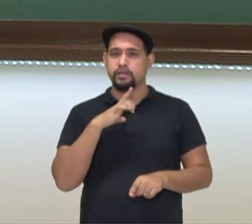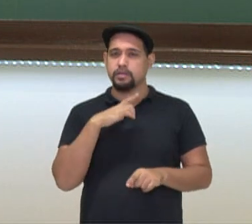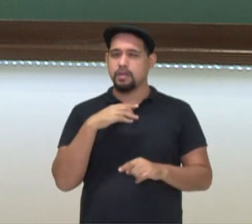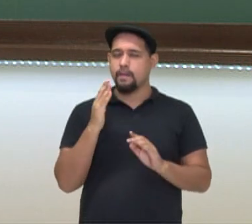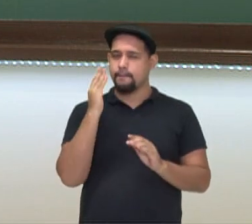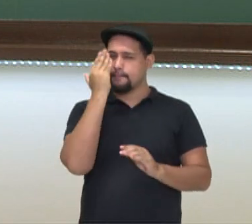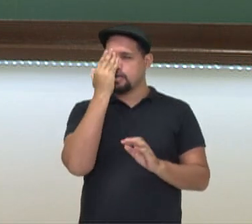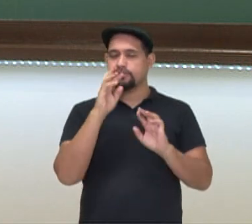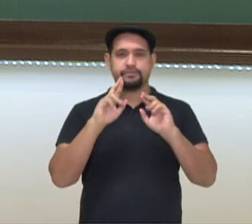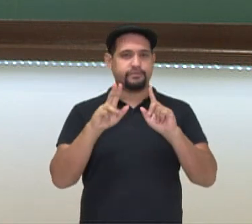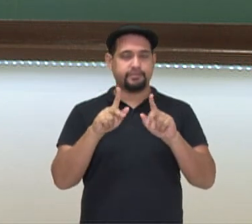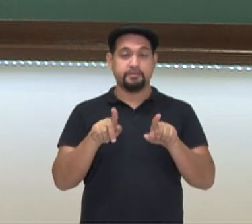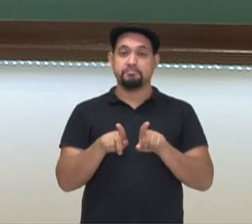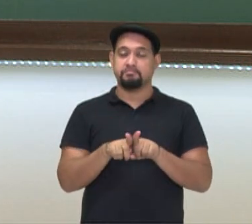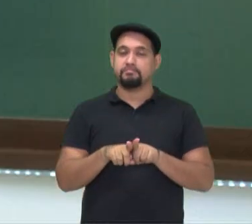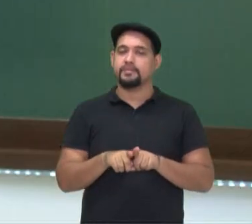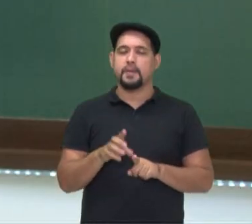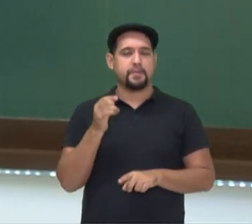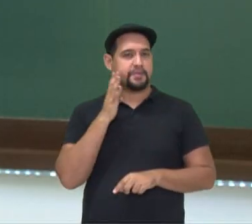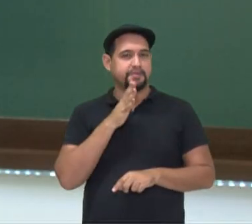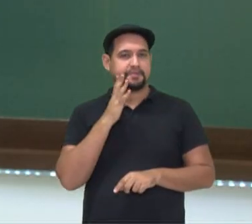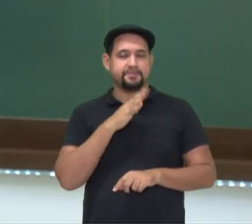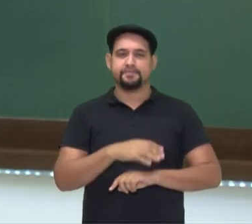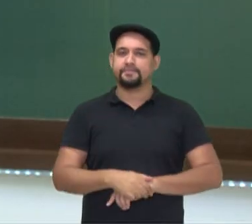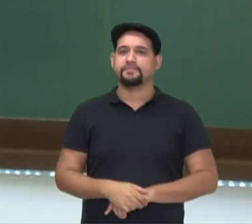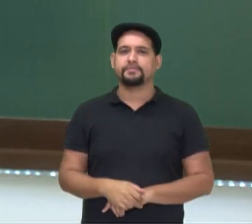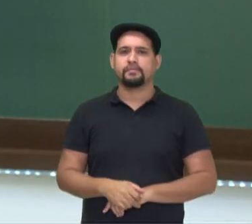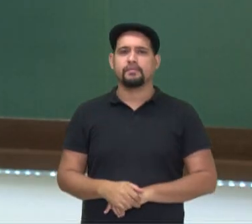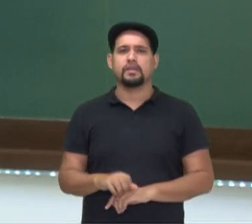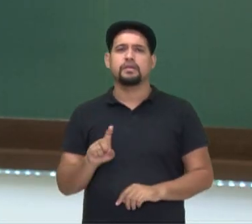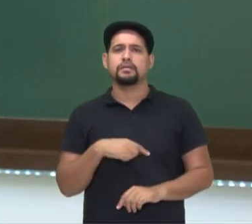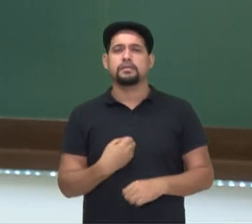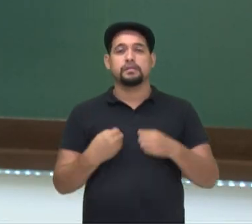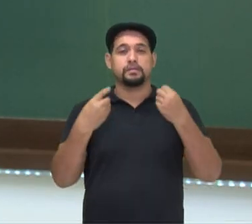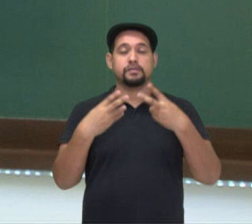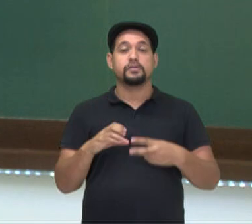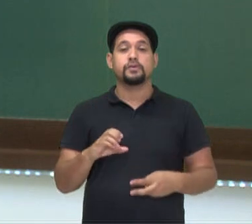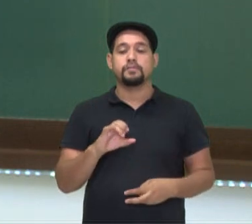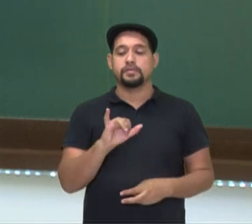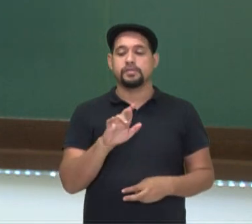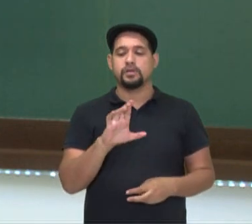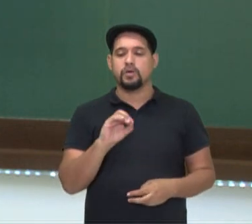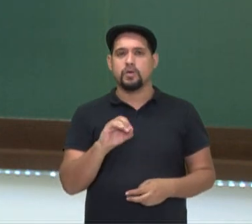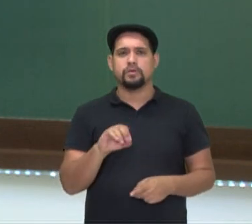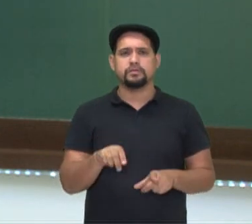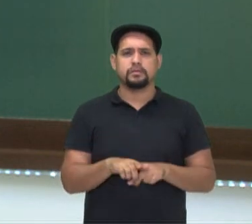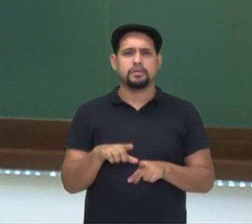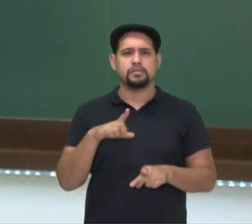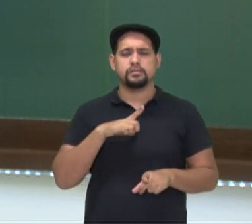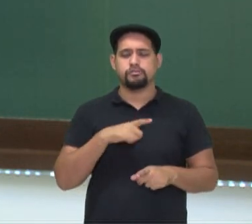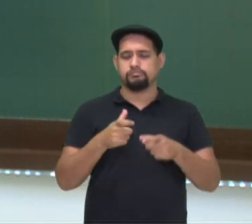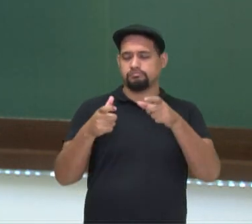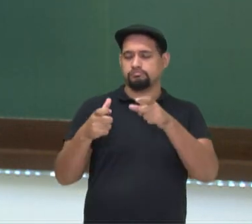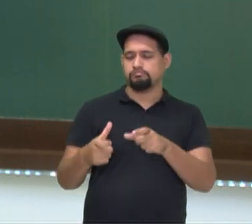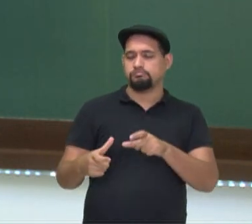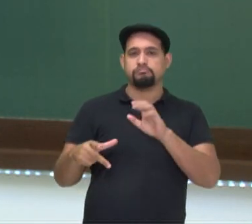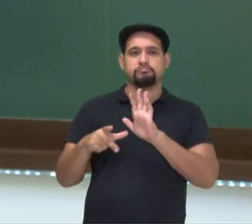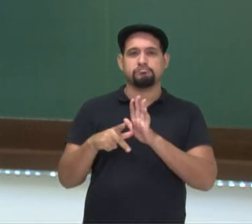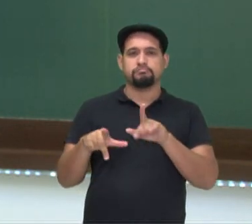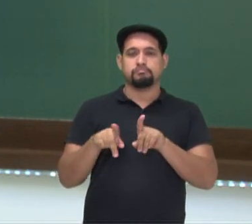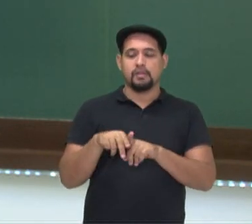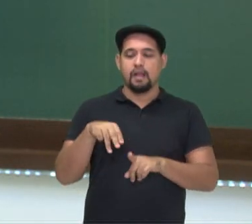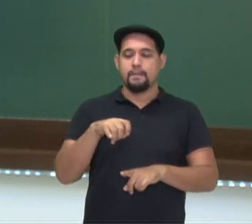máscara, tipo de figurino, então é bem legal também. A gente falou sobre o circo, né? O circo que tinha o seu local próprio, o